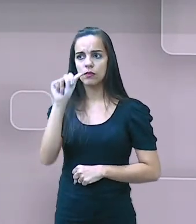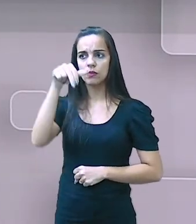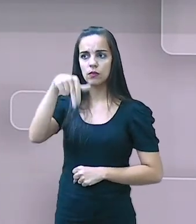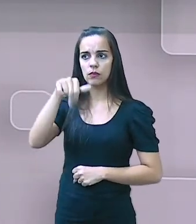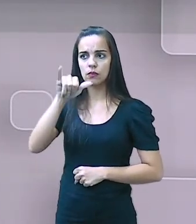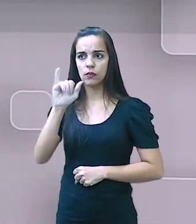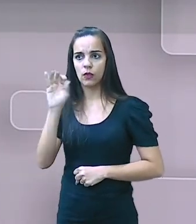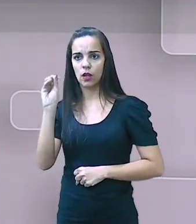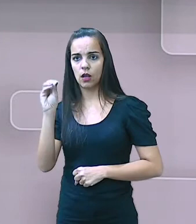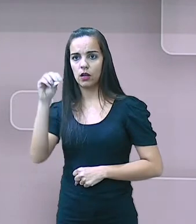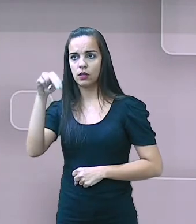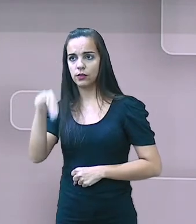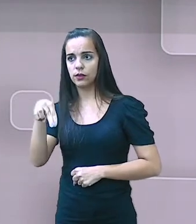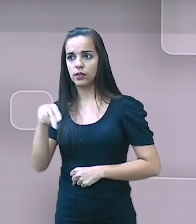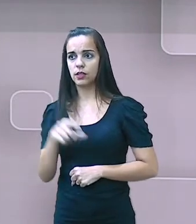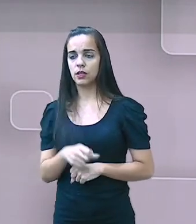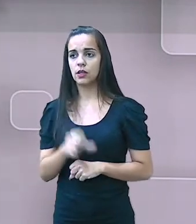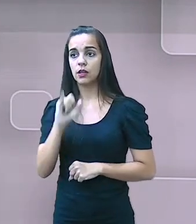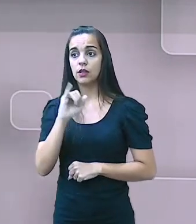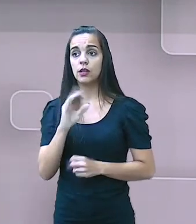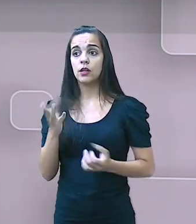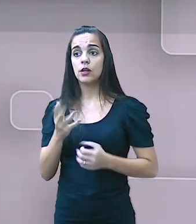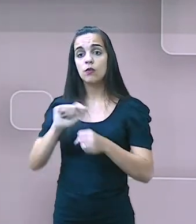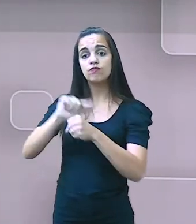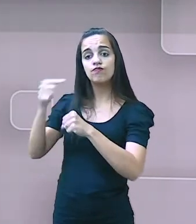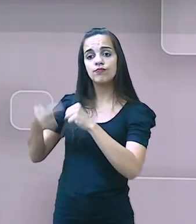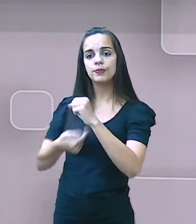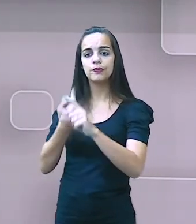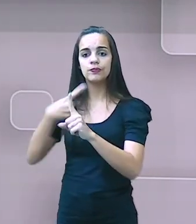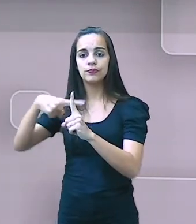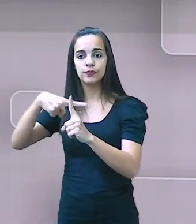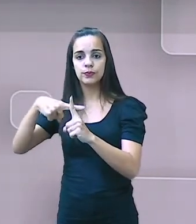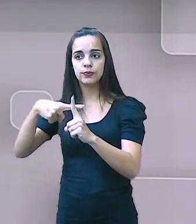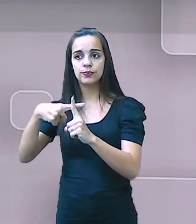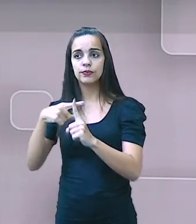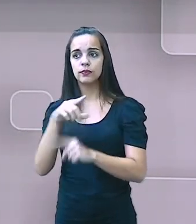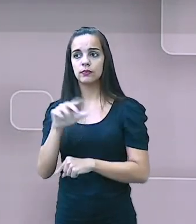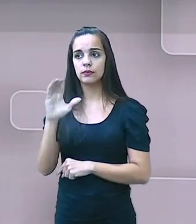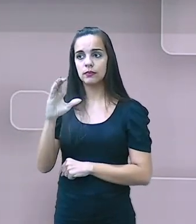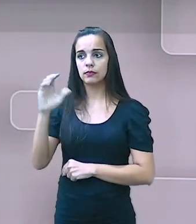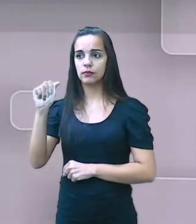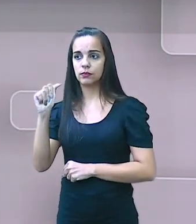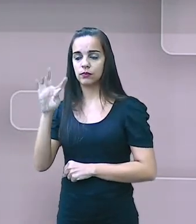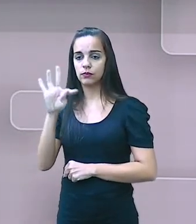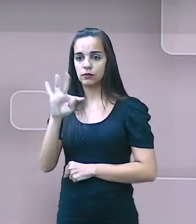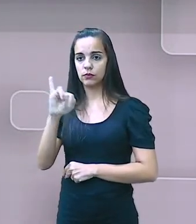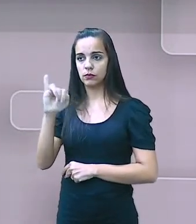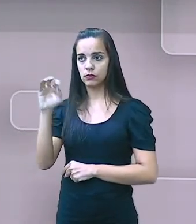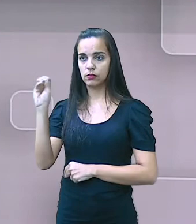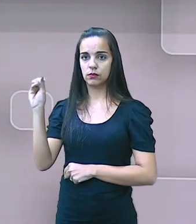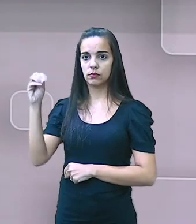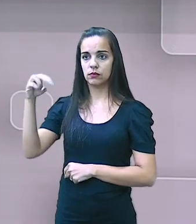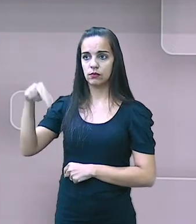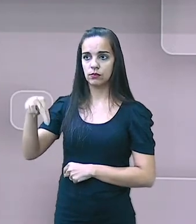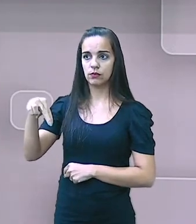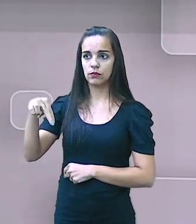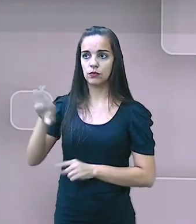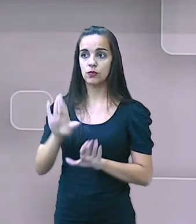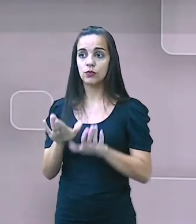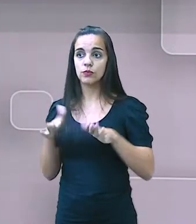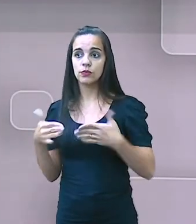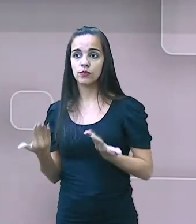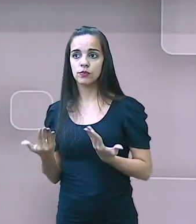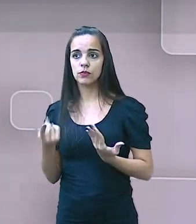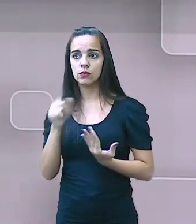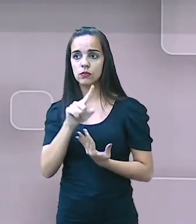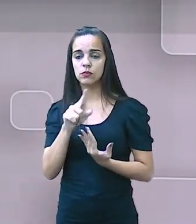ânion. O átomo eletricamente positivo, ele é chamado de cátion. O ânion é